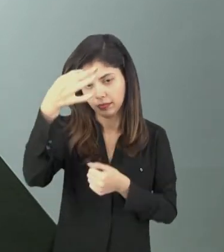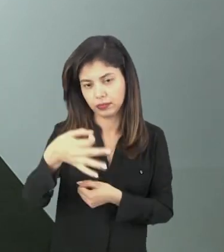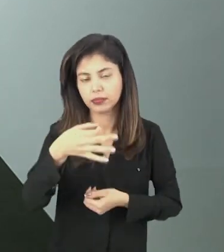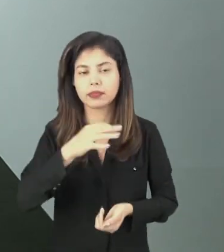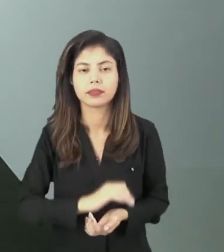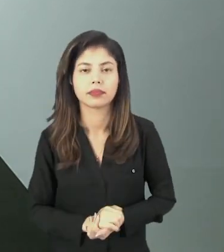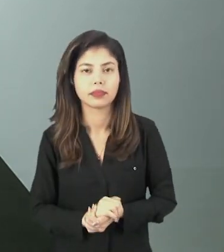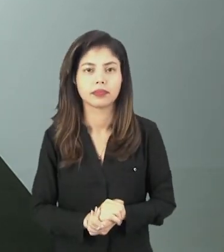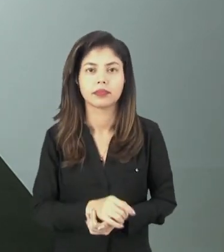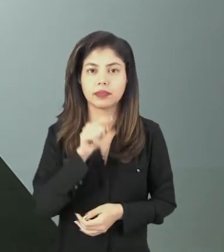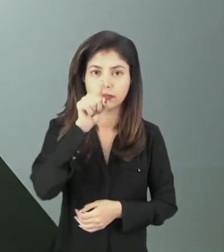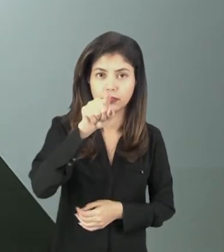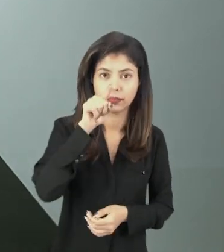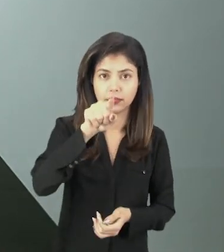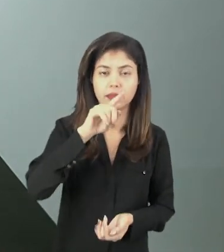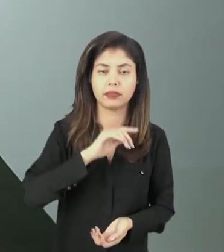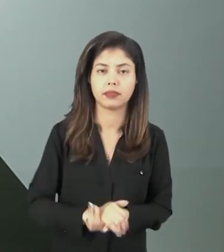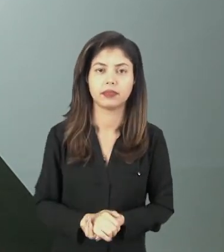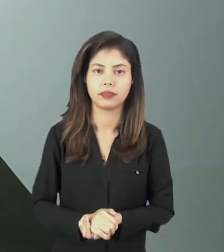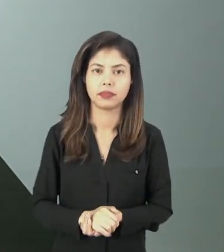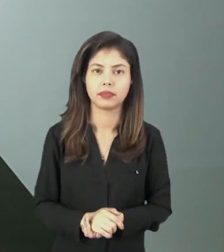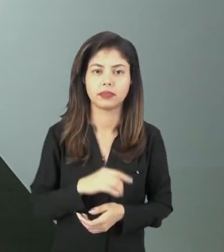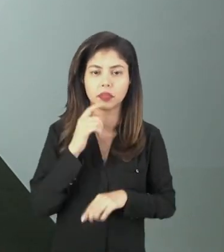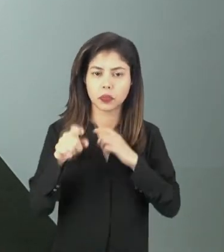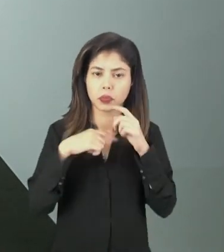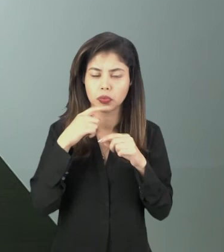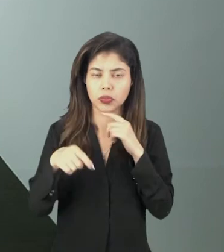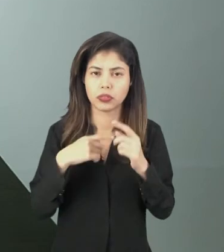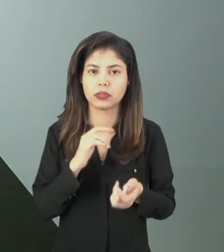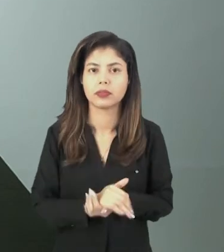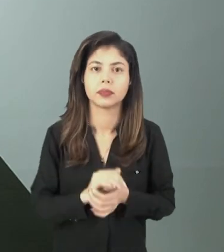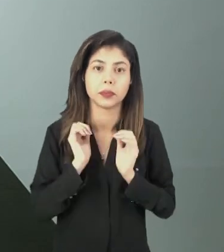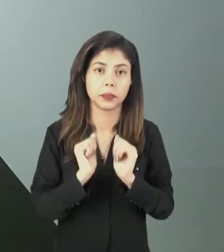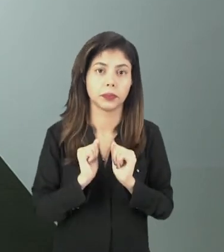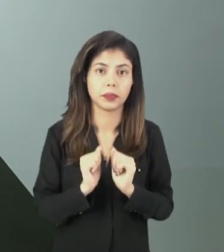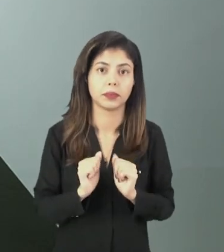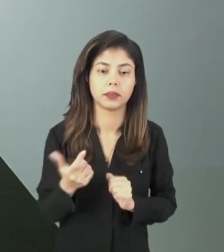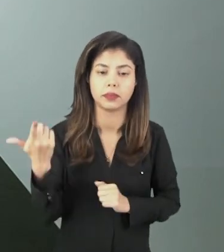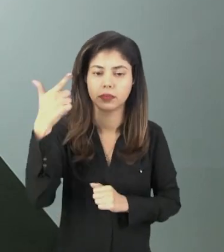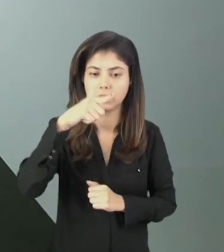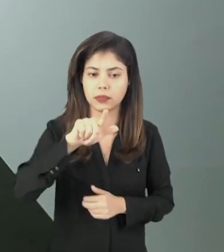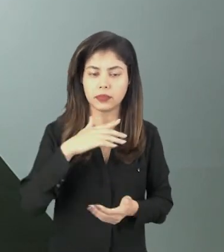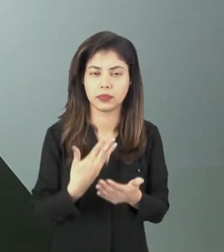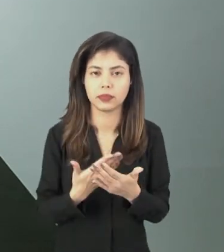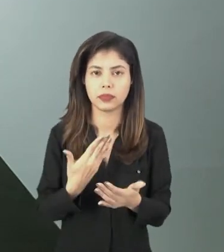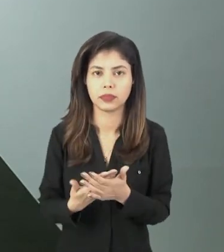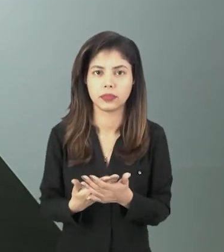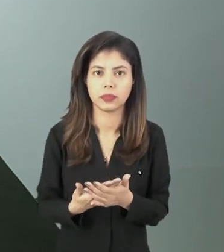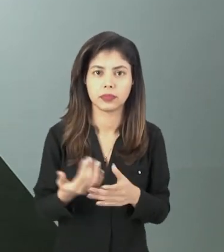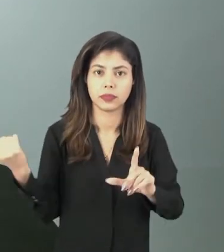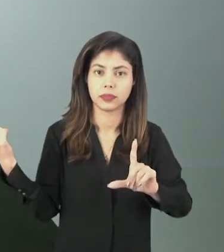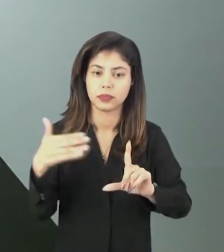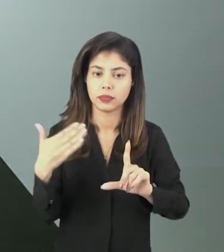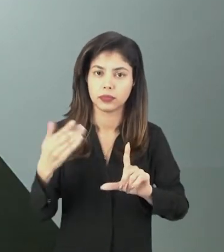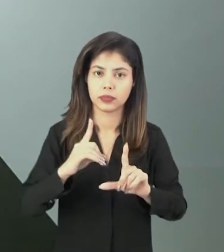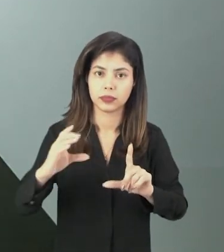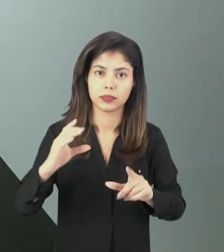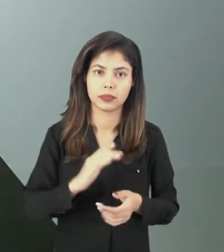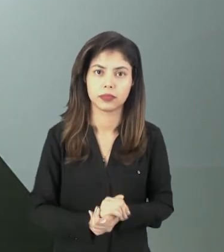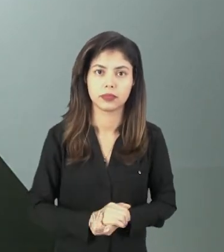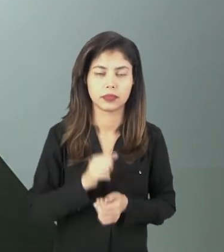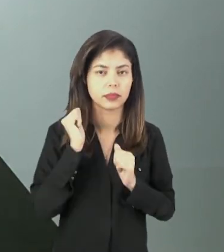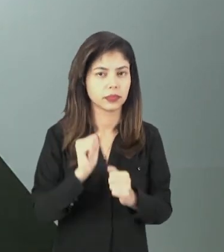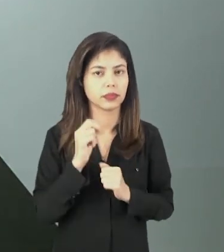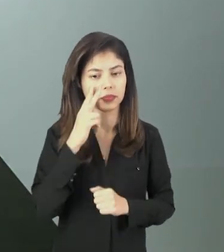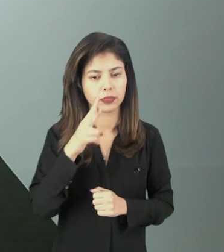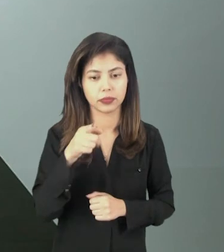certinho e para você que ficou com alguma dúvida você pode estar revendo as nossas aulas na nossa plataforma Edu